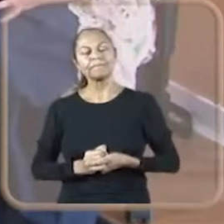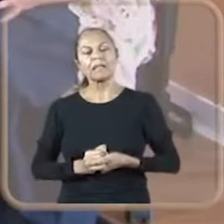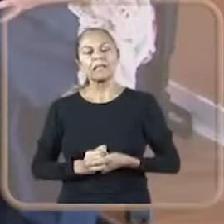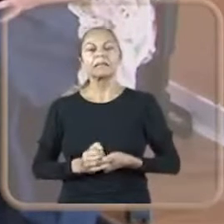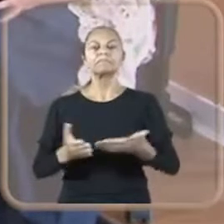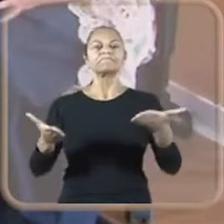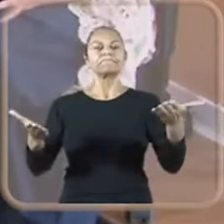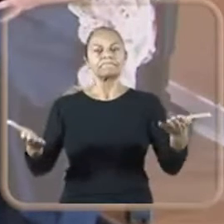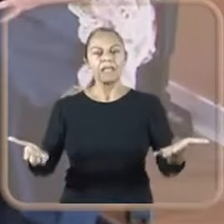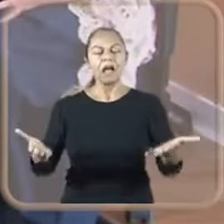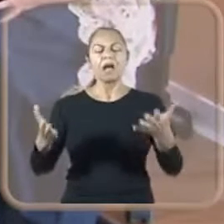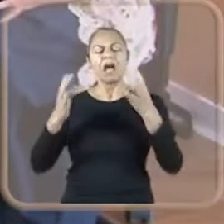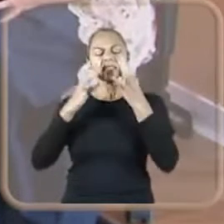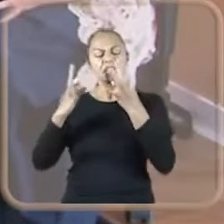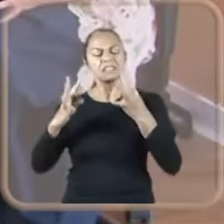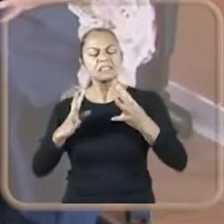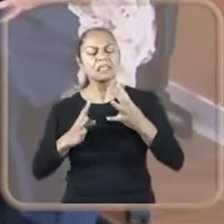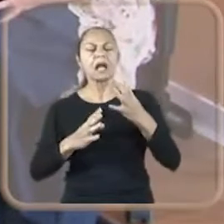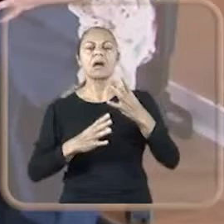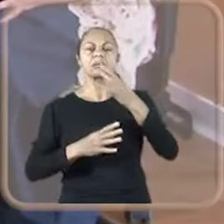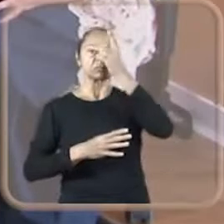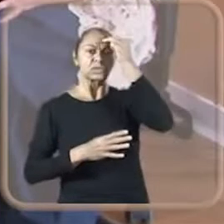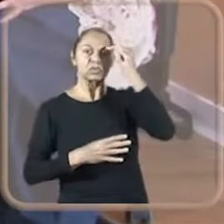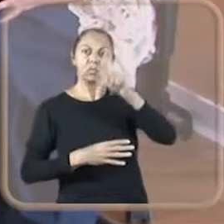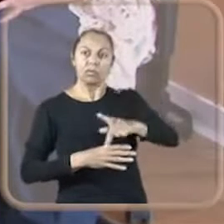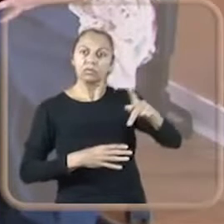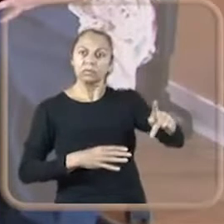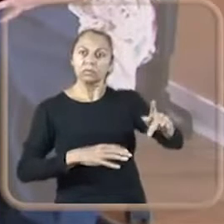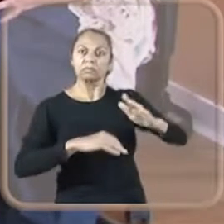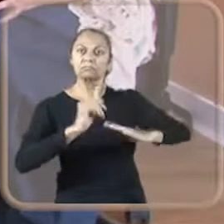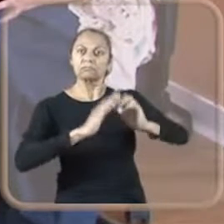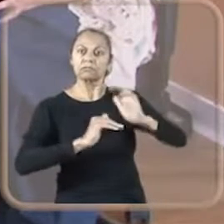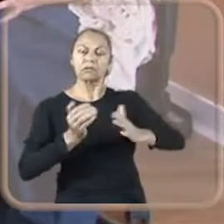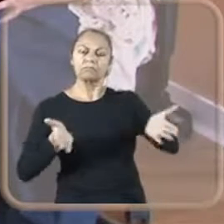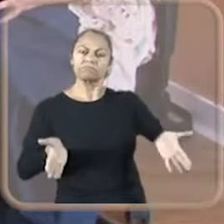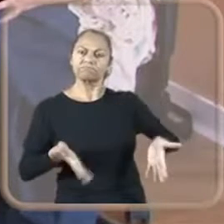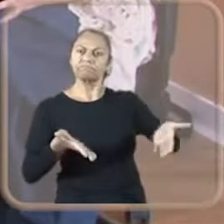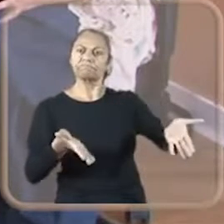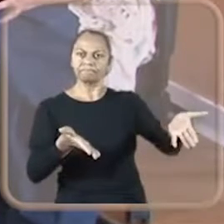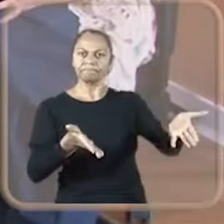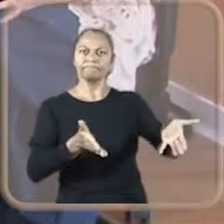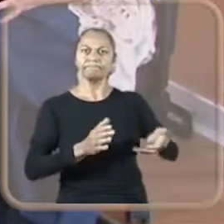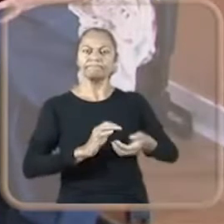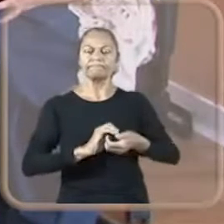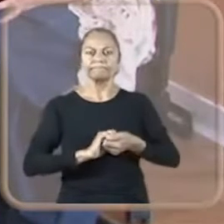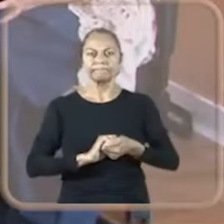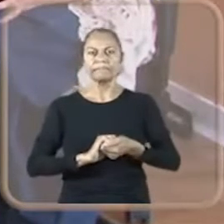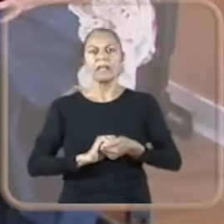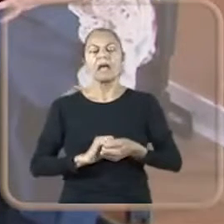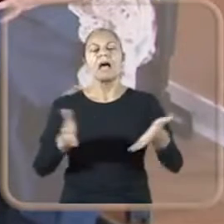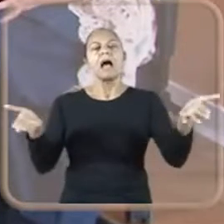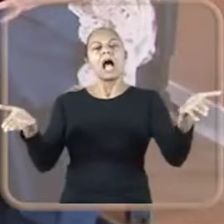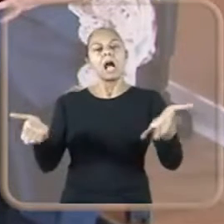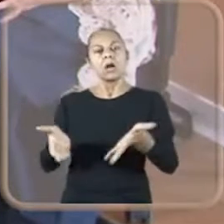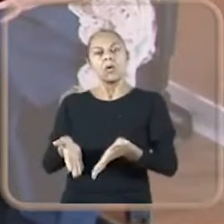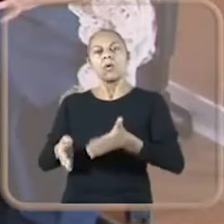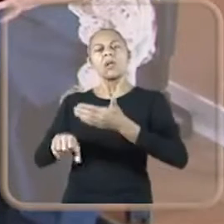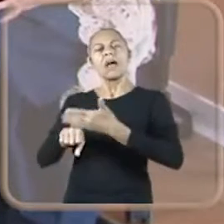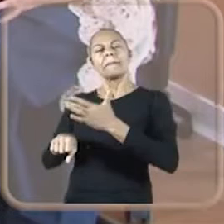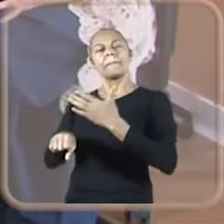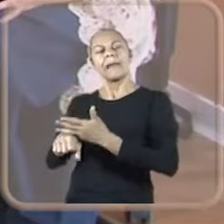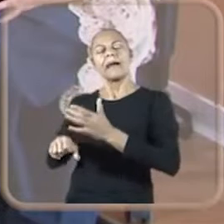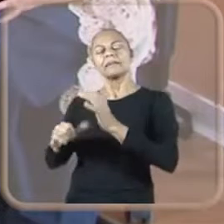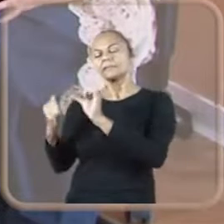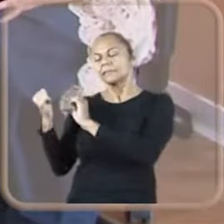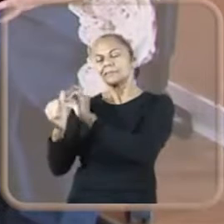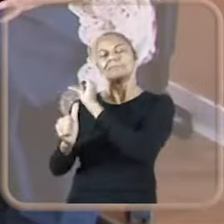Espaços de acolhida, de atenção para os nossos educadores. E, doutora Patrícia, vamos falar na prática agora. A justiça,